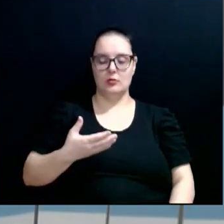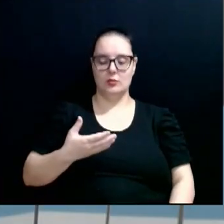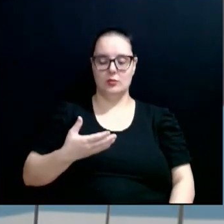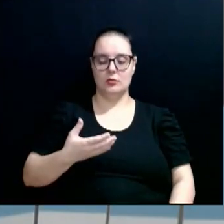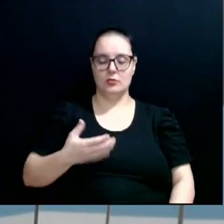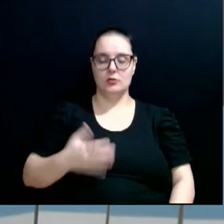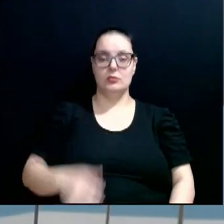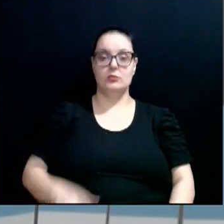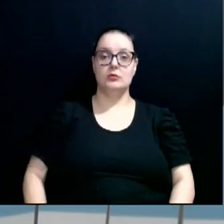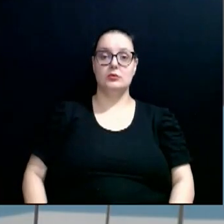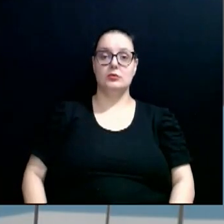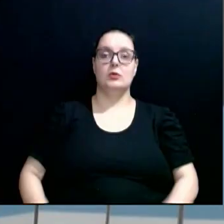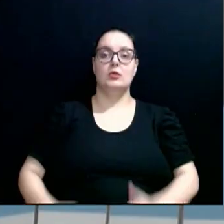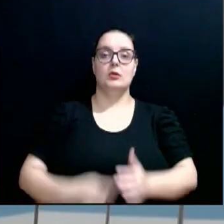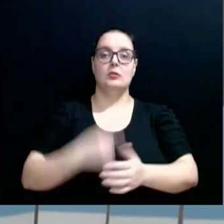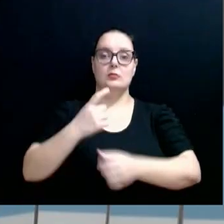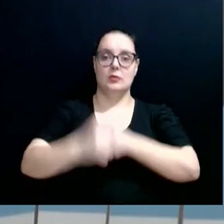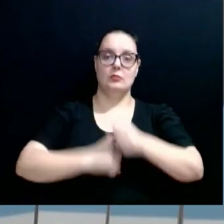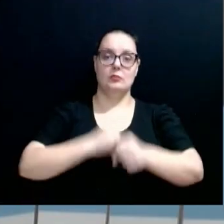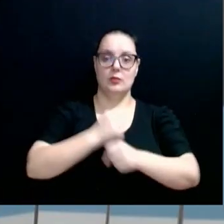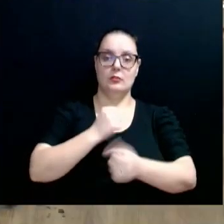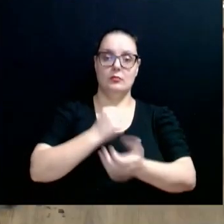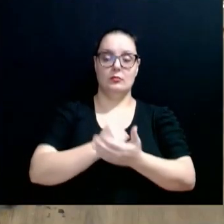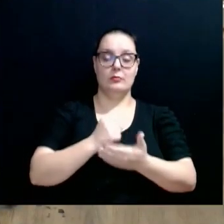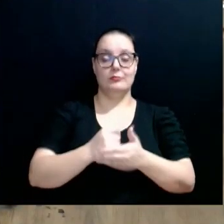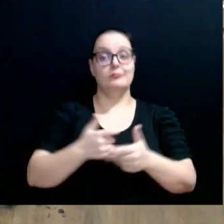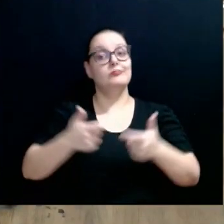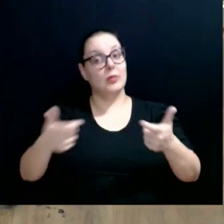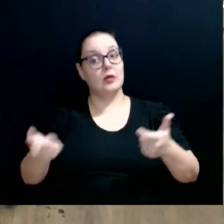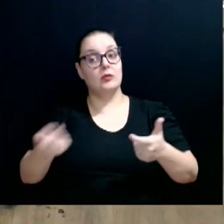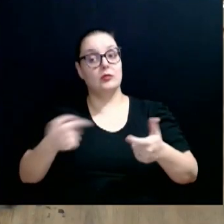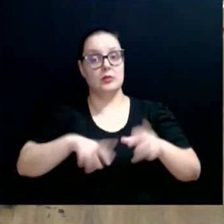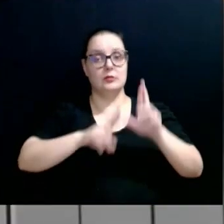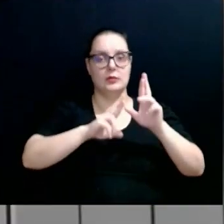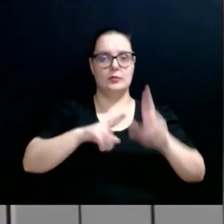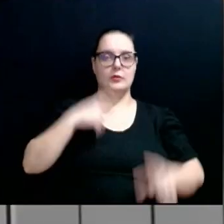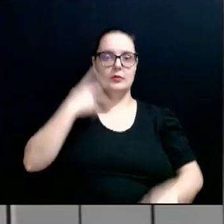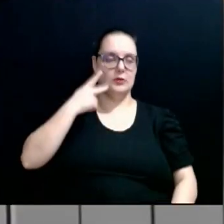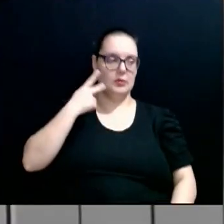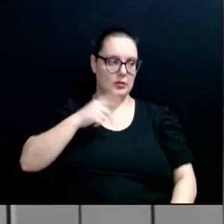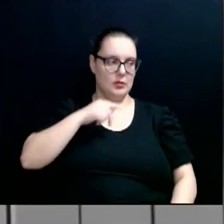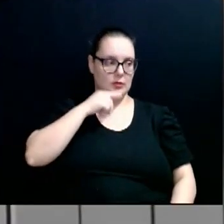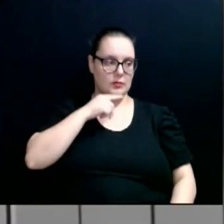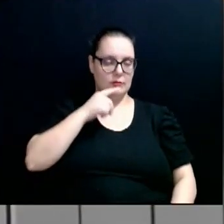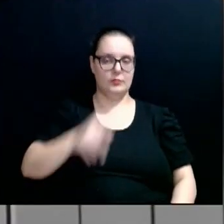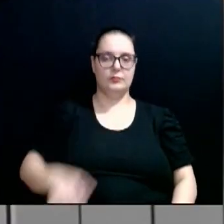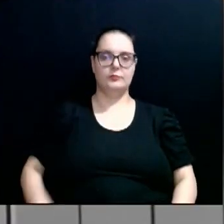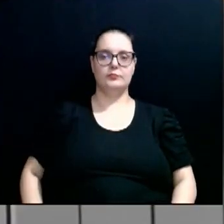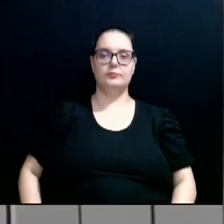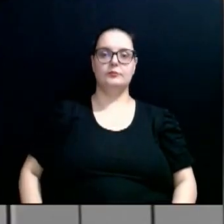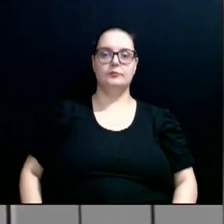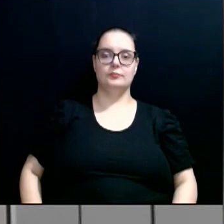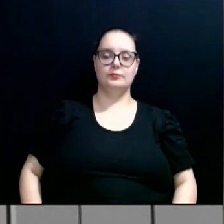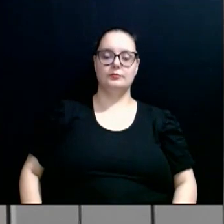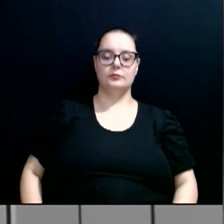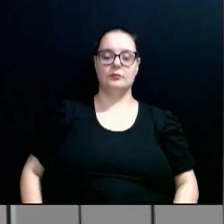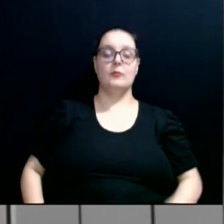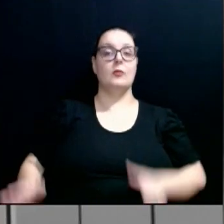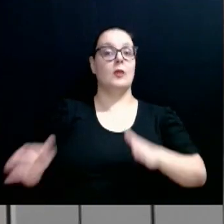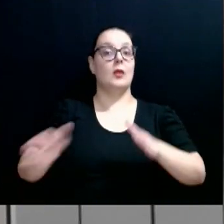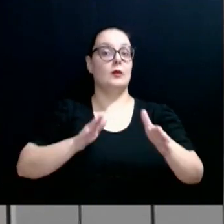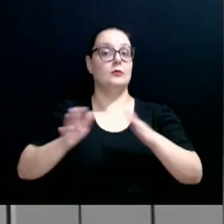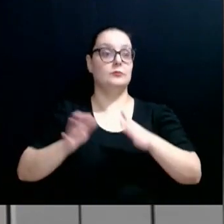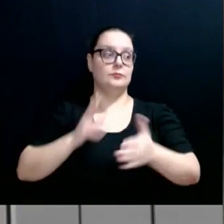primeiro ano de contrato pode ser maior do que a expectativa. Vereador Eduardo Magoga, a questão de acessibilidade sempre surge,